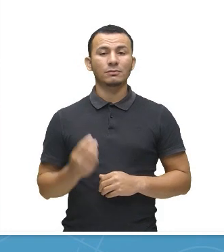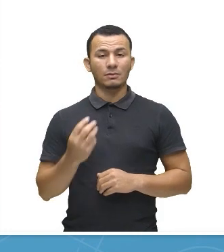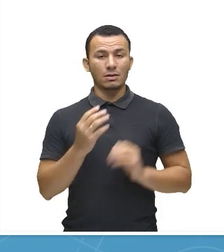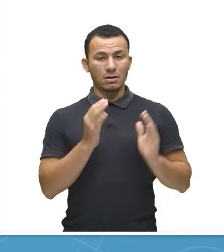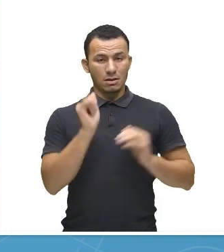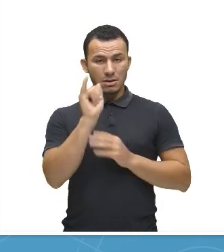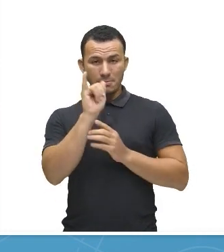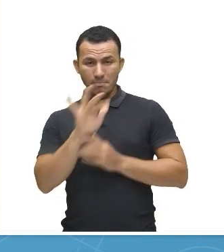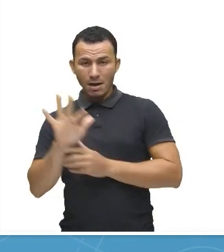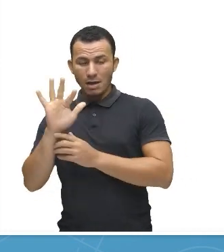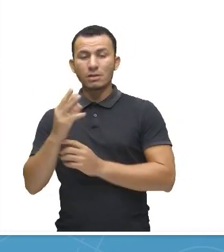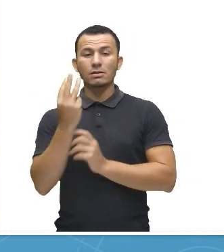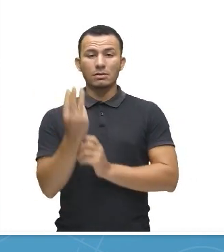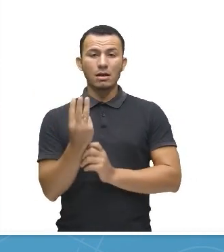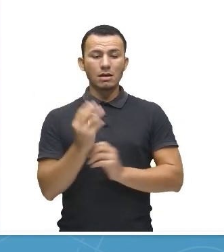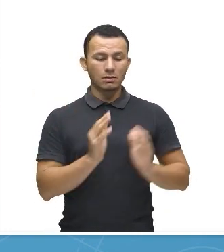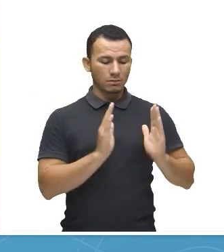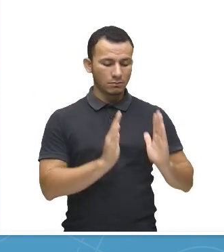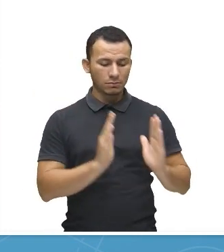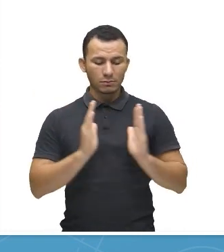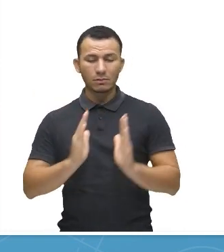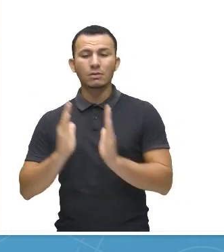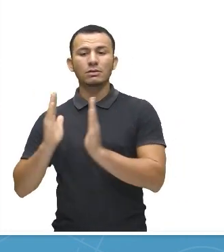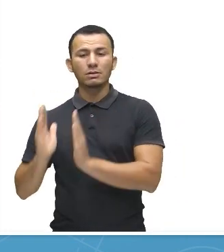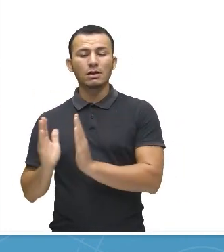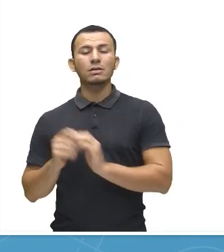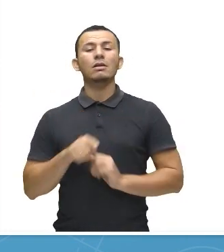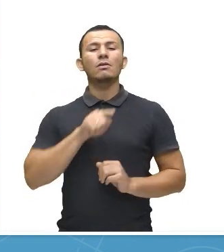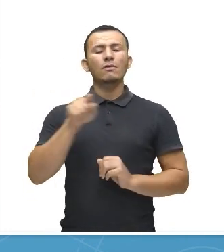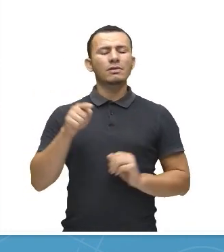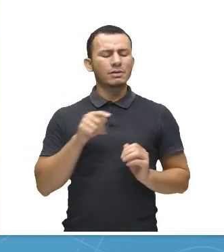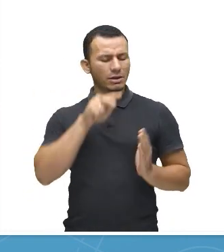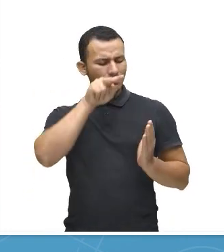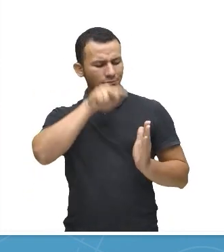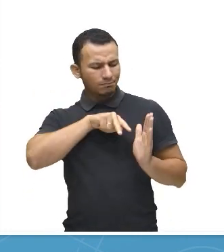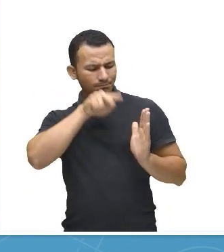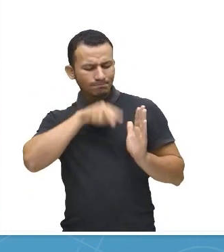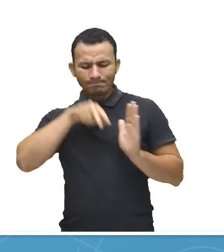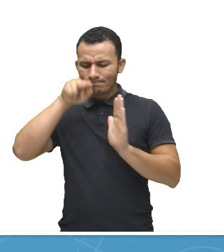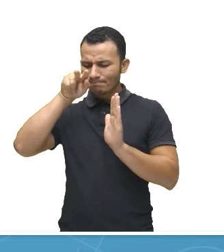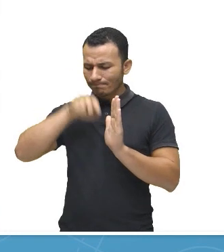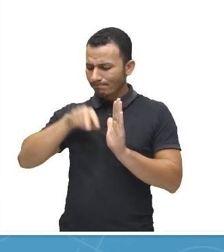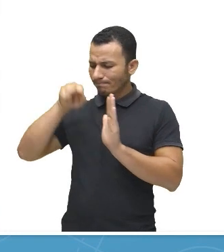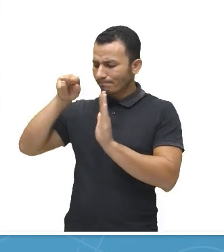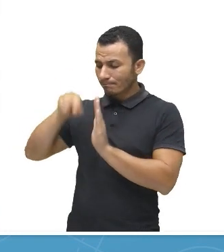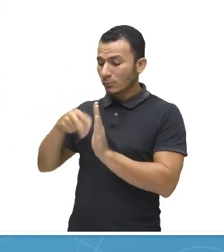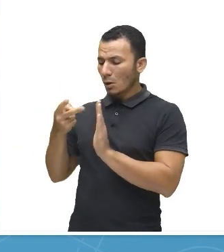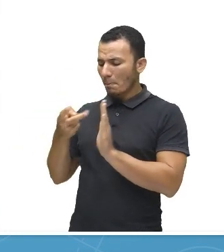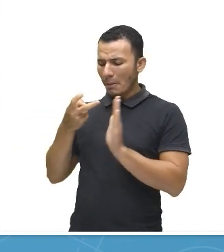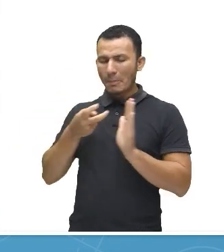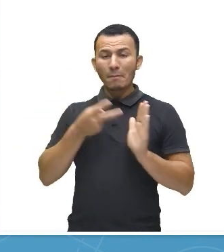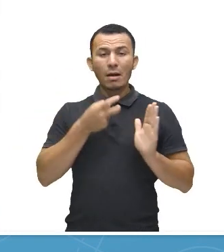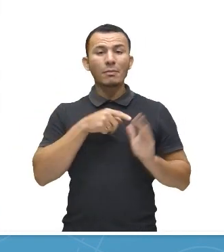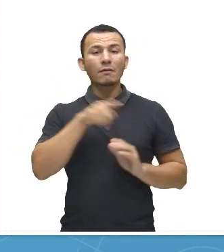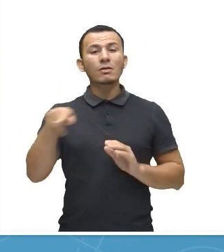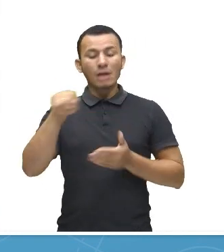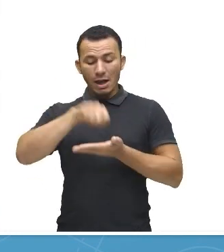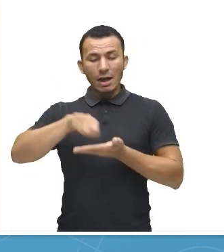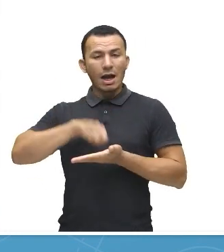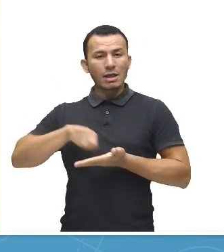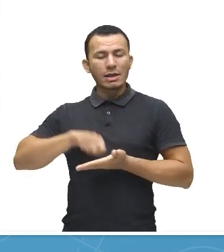imagens e disse para vocês o seguinte: observe as imagens a seguir e indique no seu caderno a